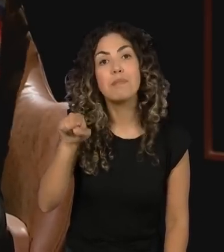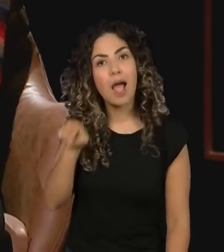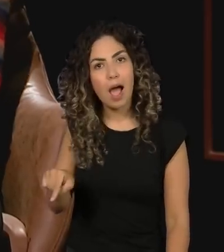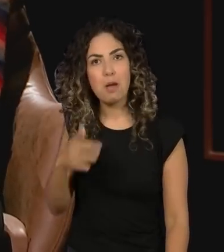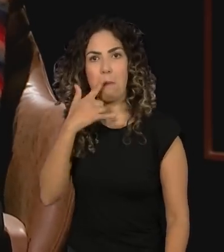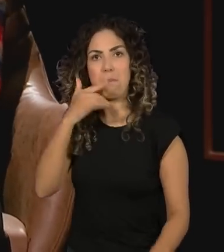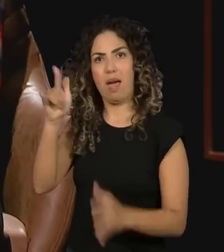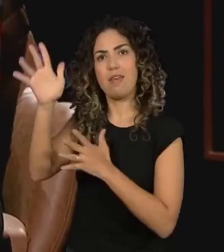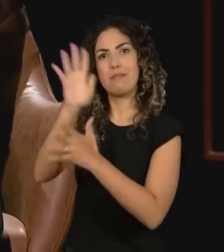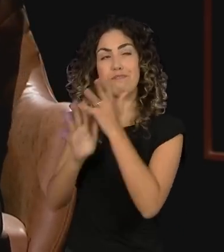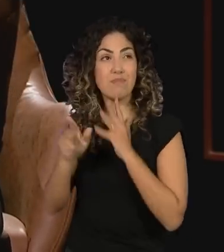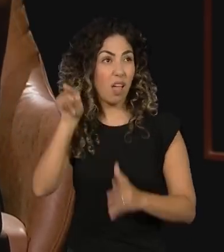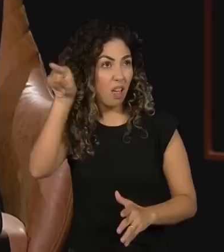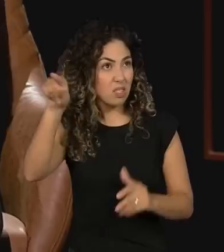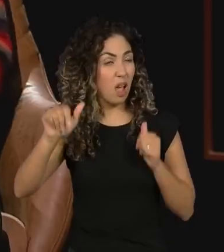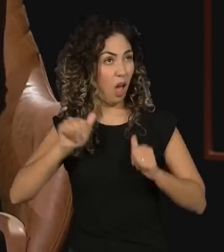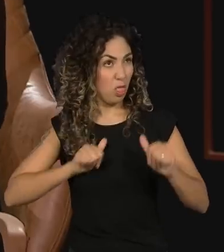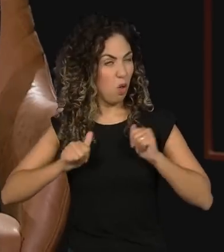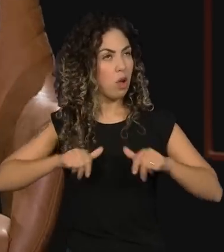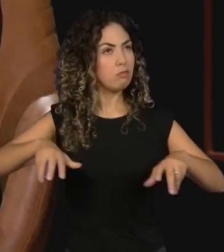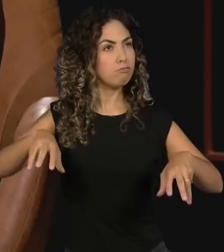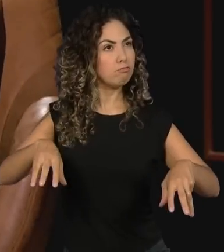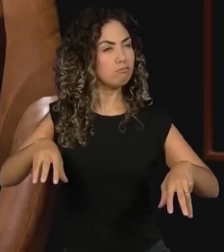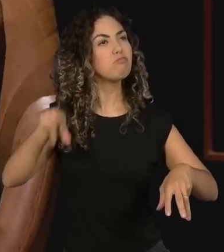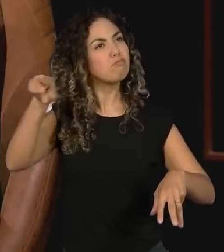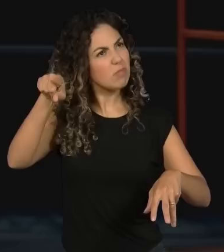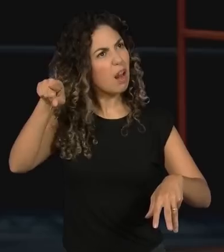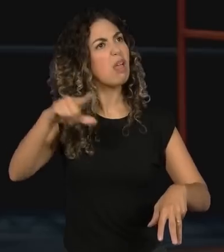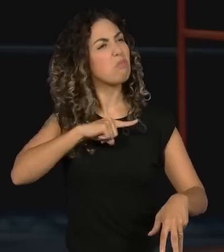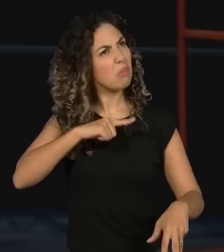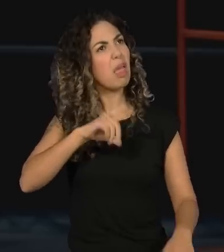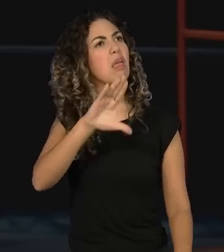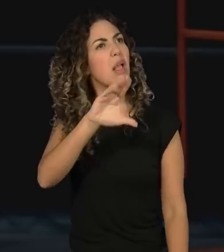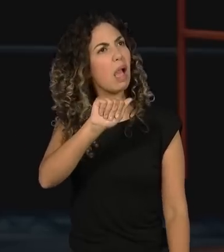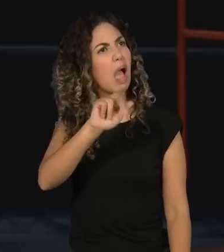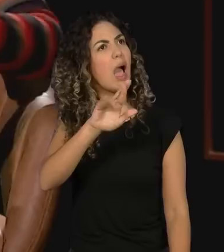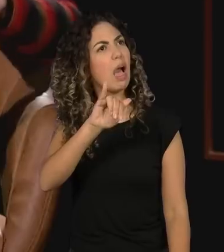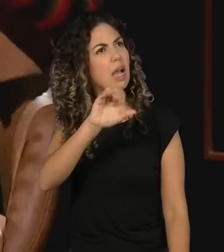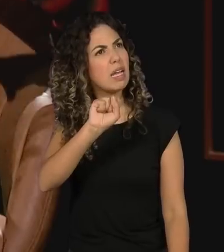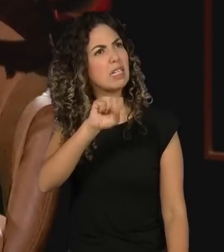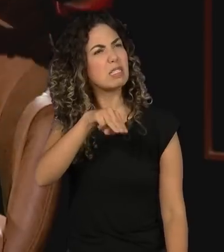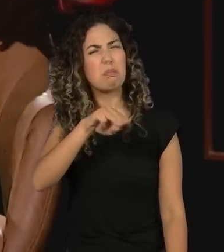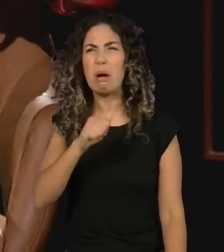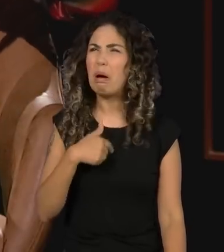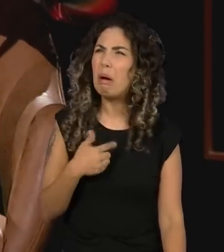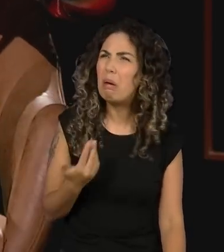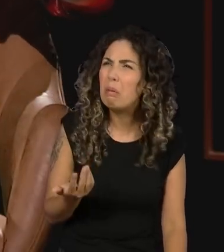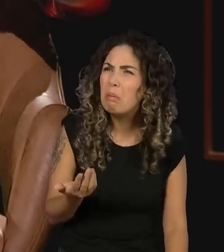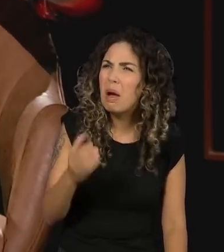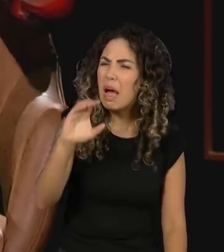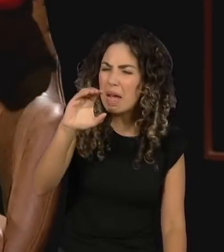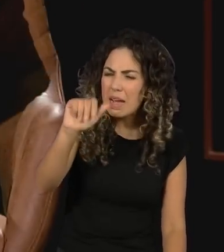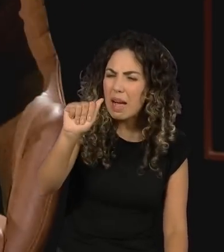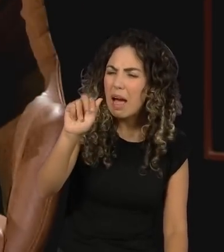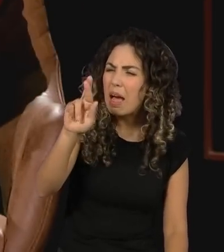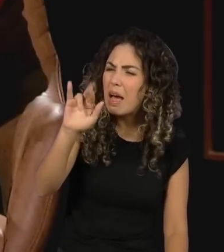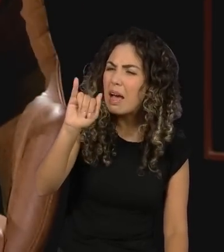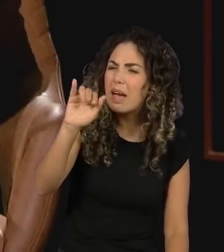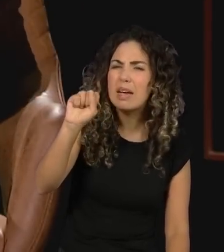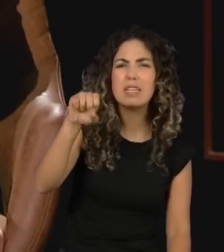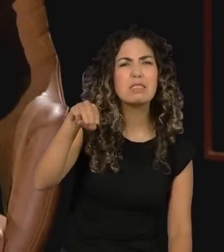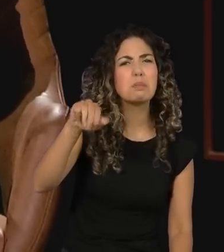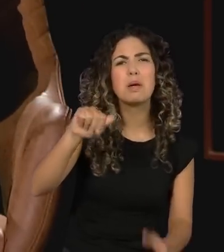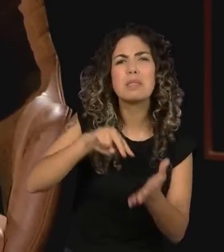muito carisma. E eu não tinha a menor ideia do que era carisma, né? Ele falou, carisma é esse magnetismo